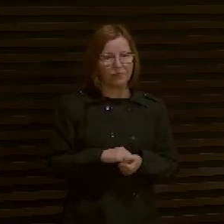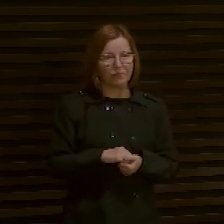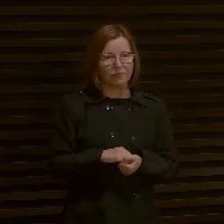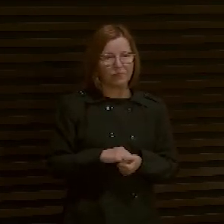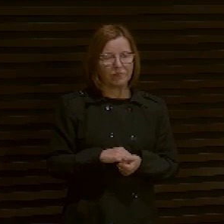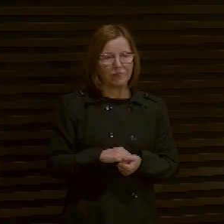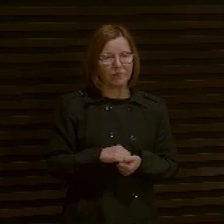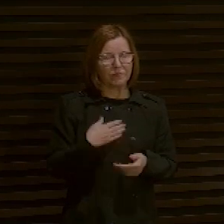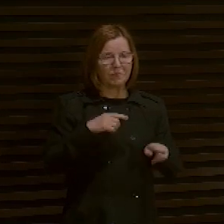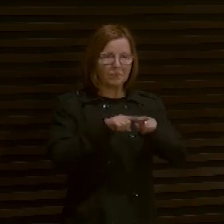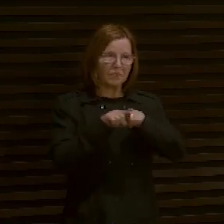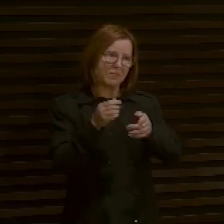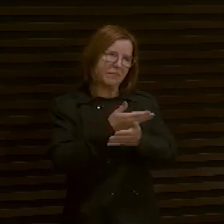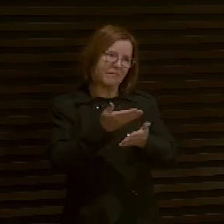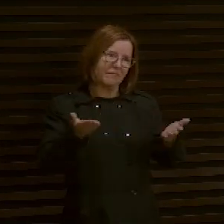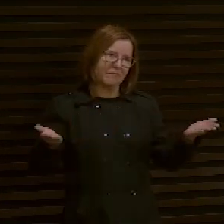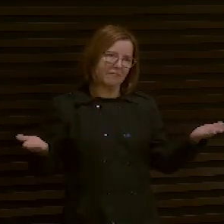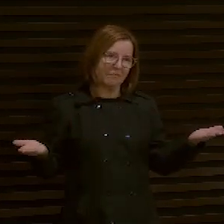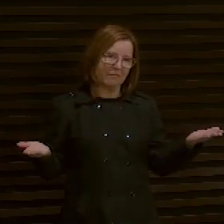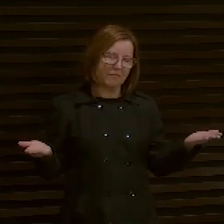Meus irmãos,